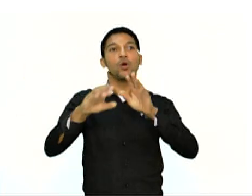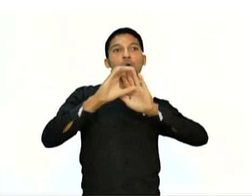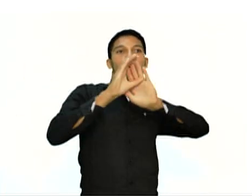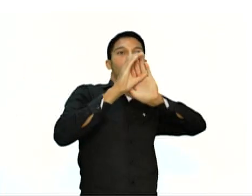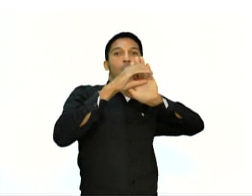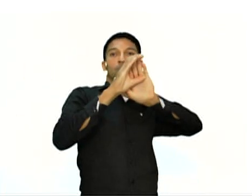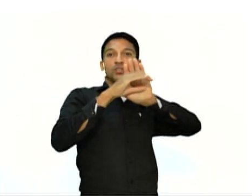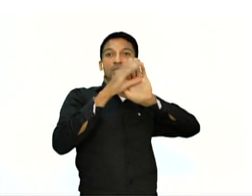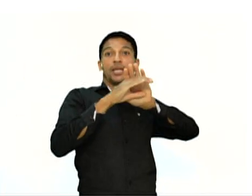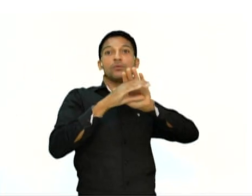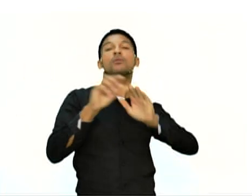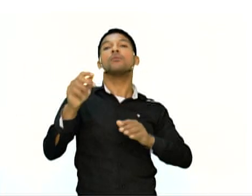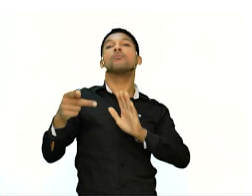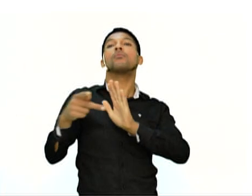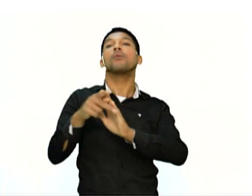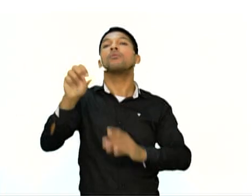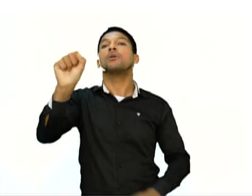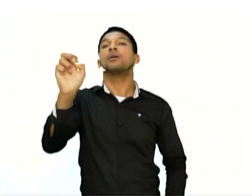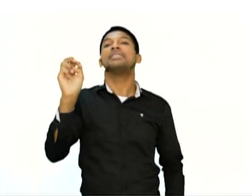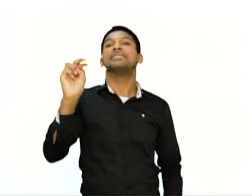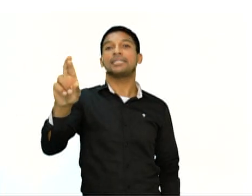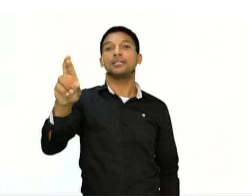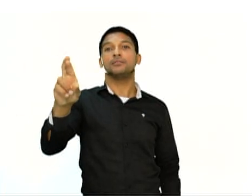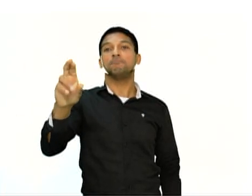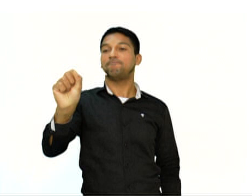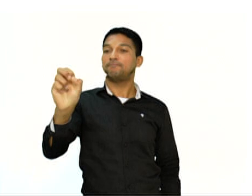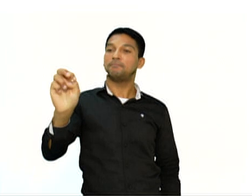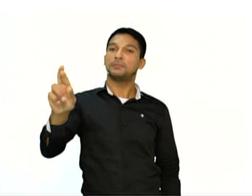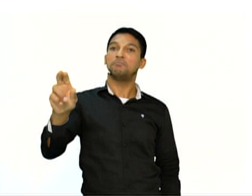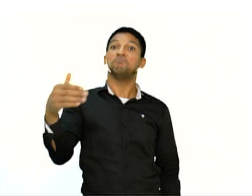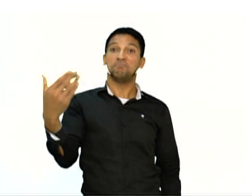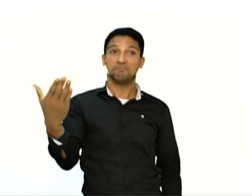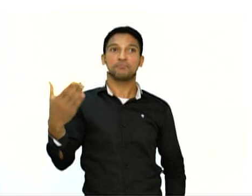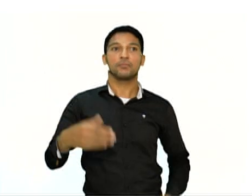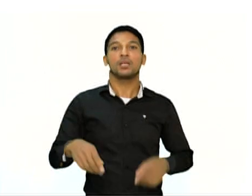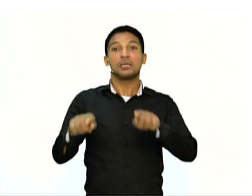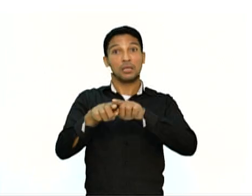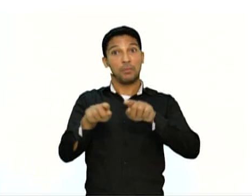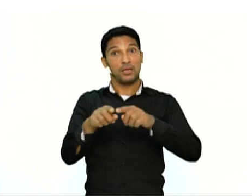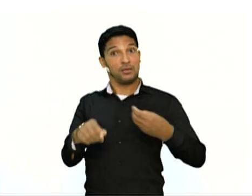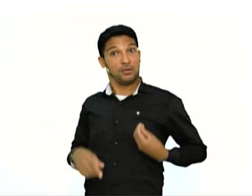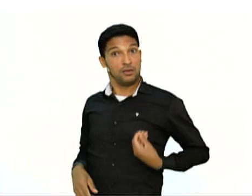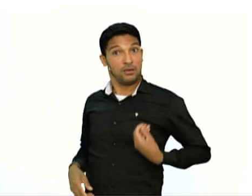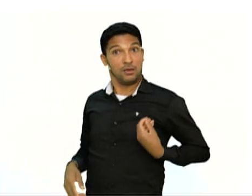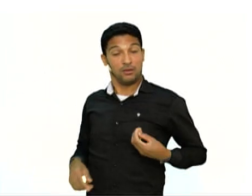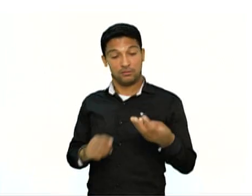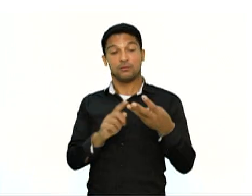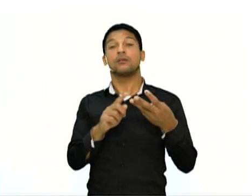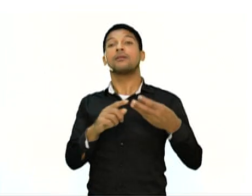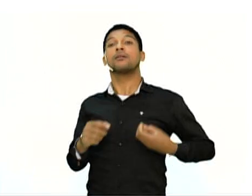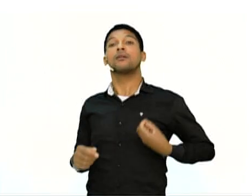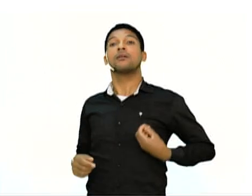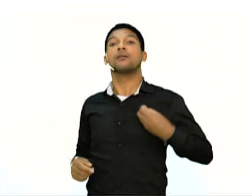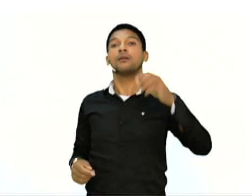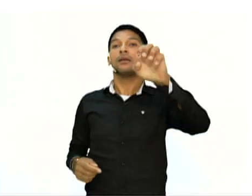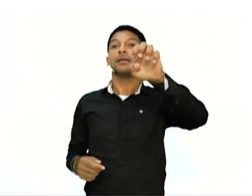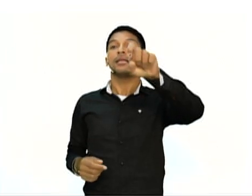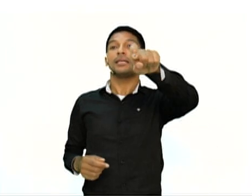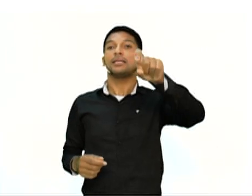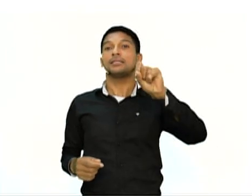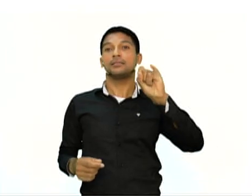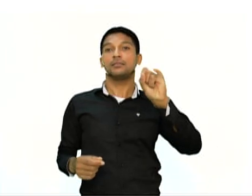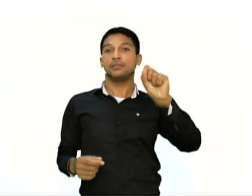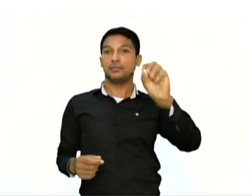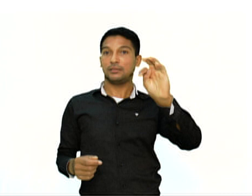a existência em René Descartes. Na última aula, então, nós vimos a primeira aula sobre racionalismo e sobre